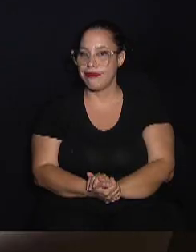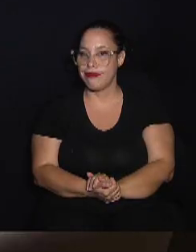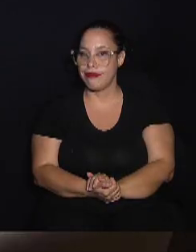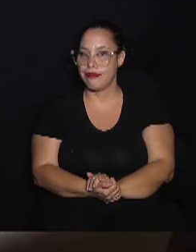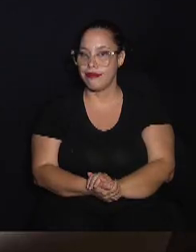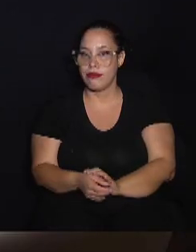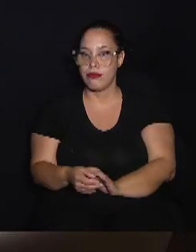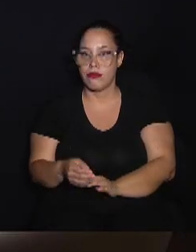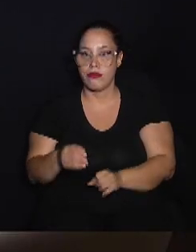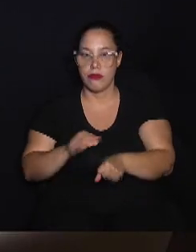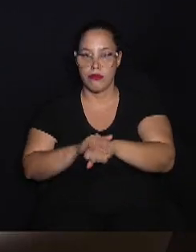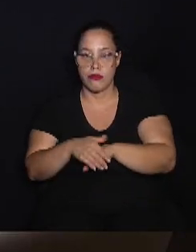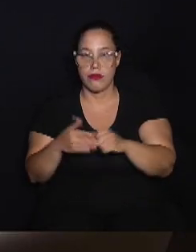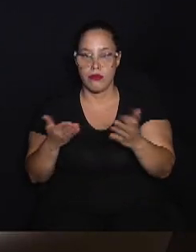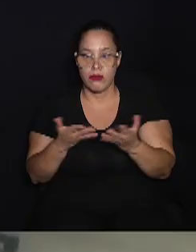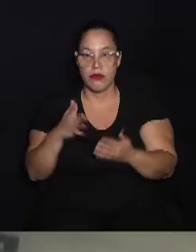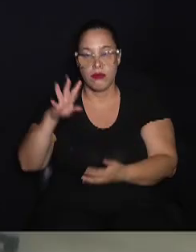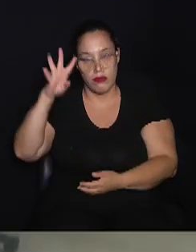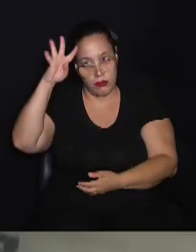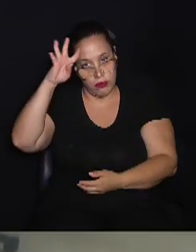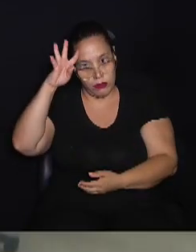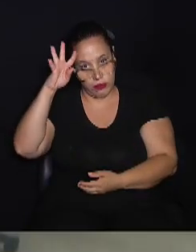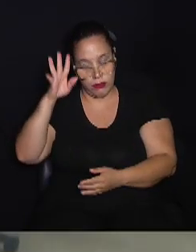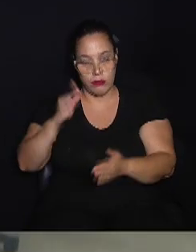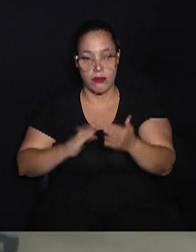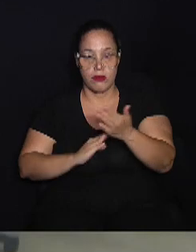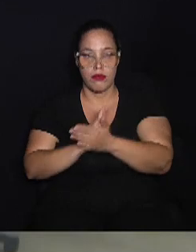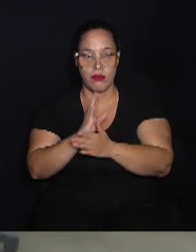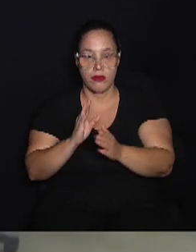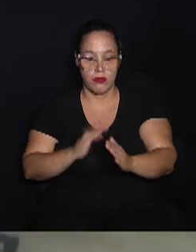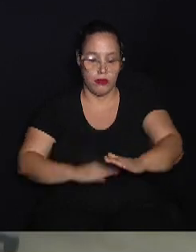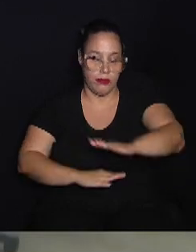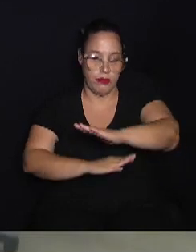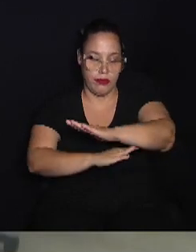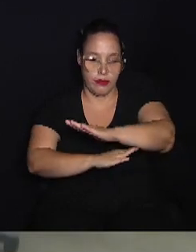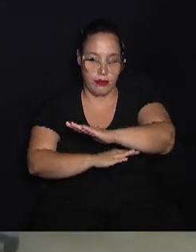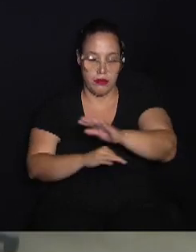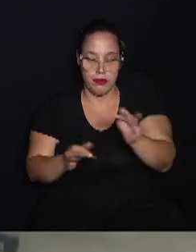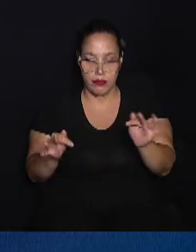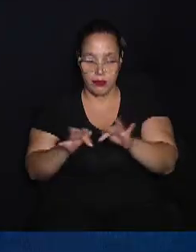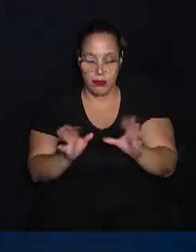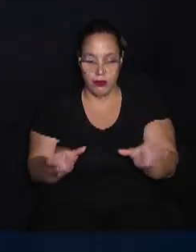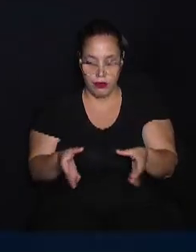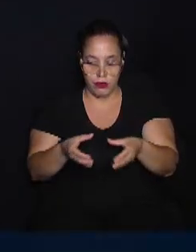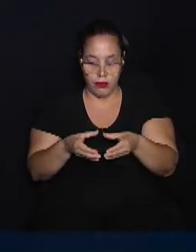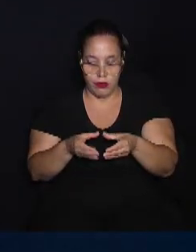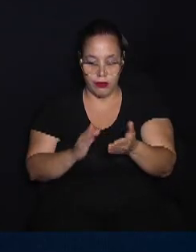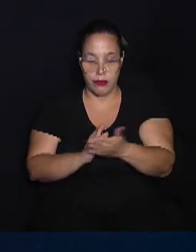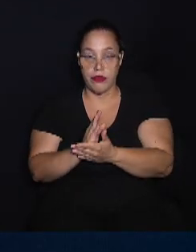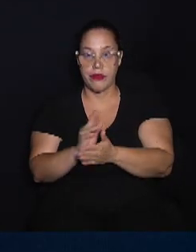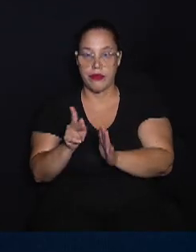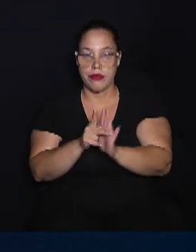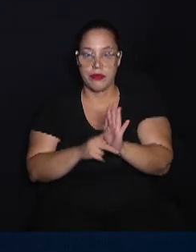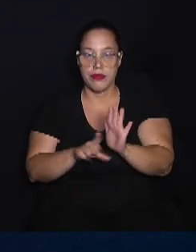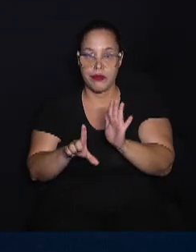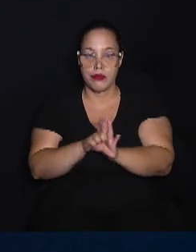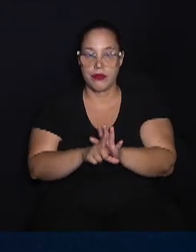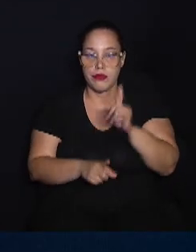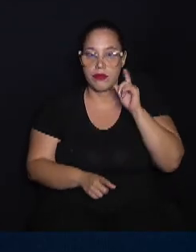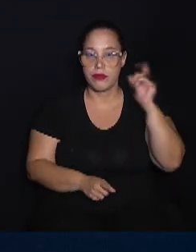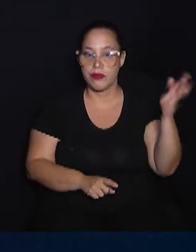na noite desta quarta-feira a câmara aprovou em definitivo e por unanimidade o projeto de lei